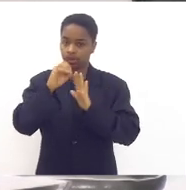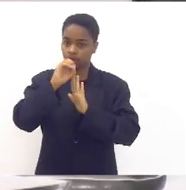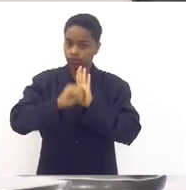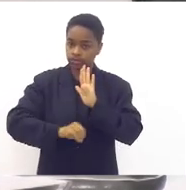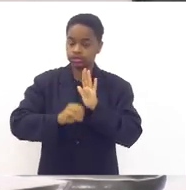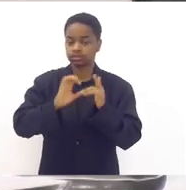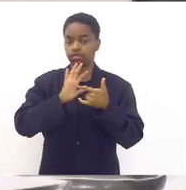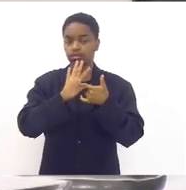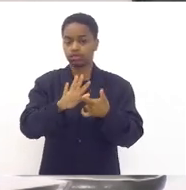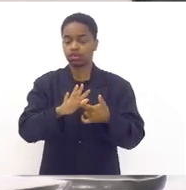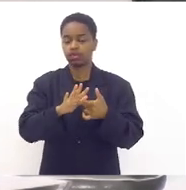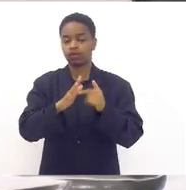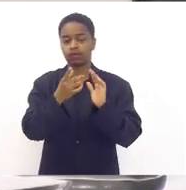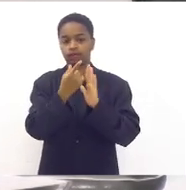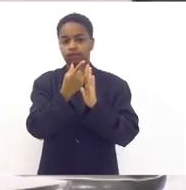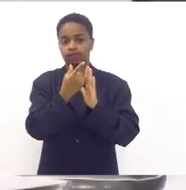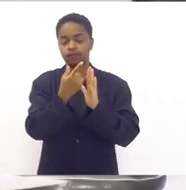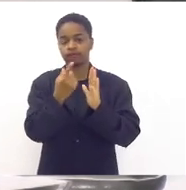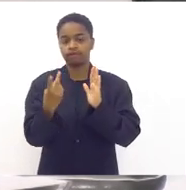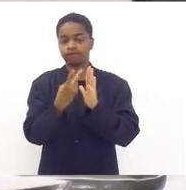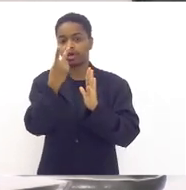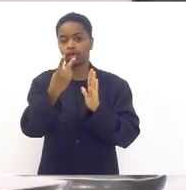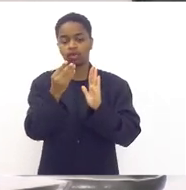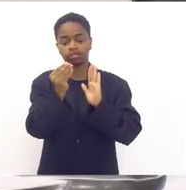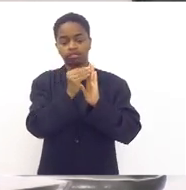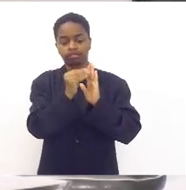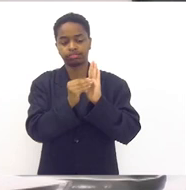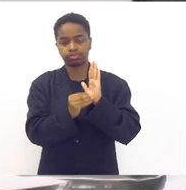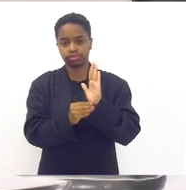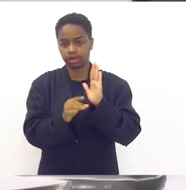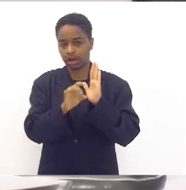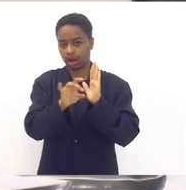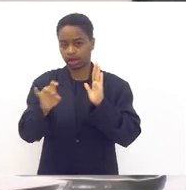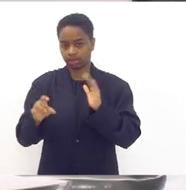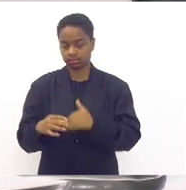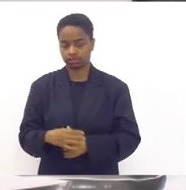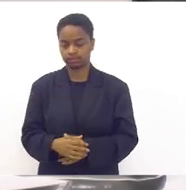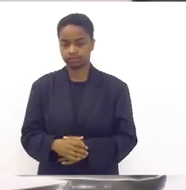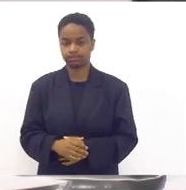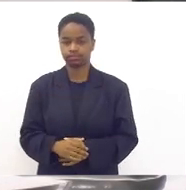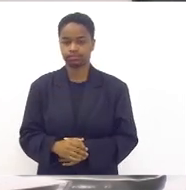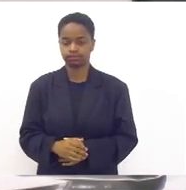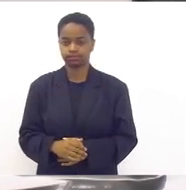colocando o saldo financeiro de cada um dos fundos.